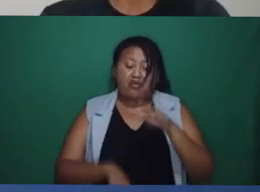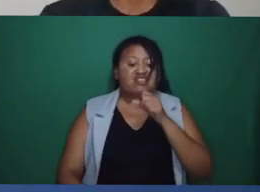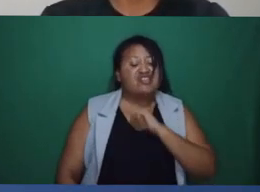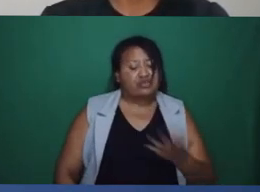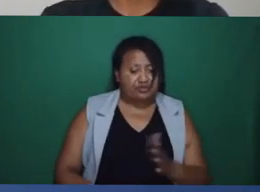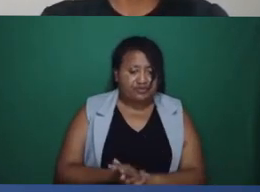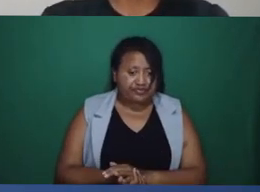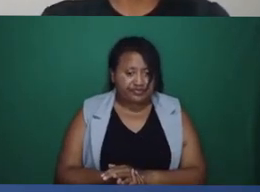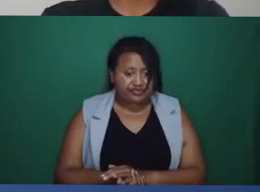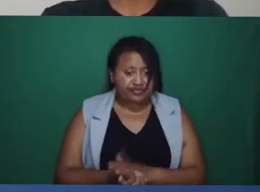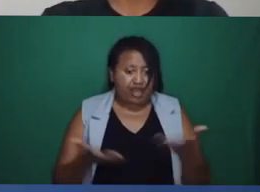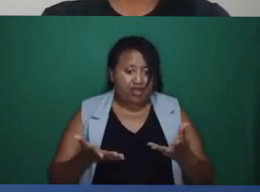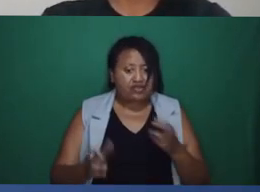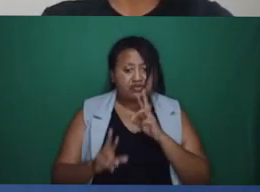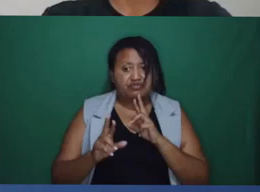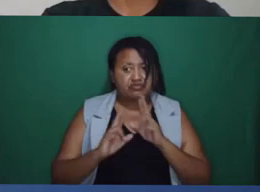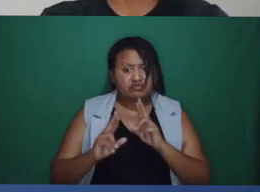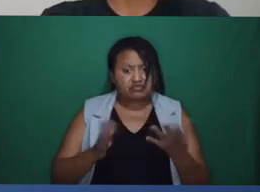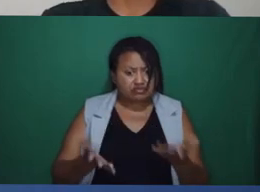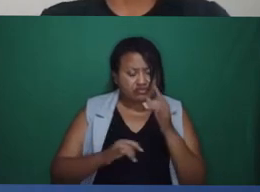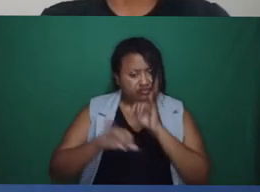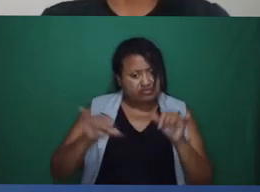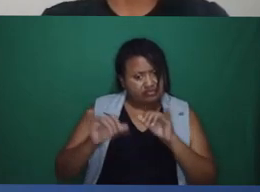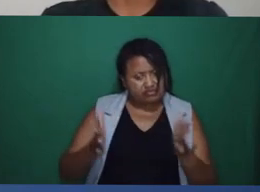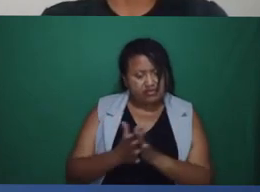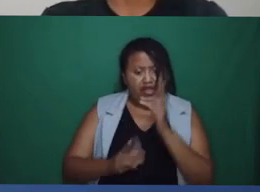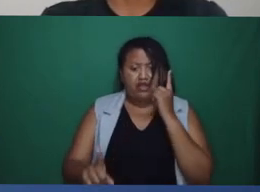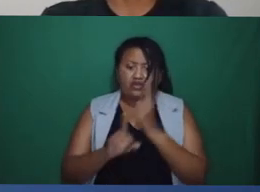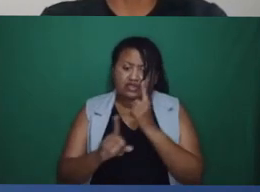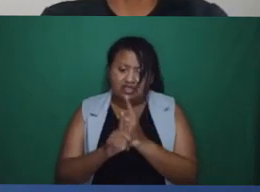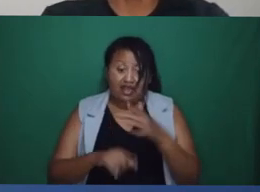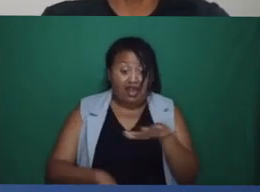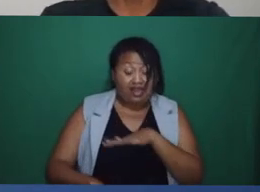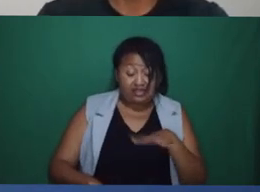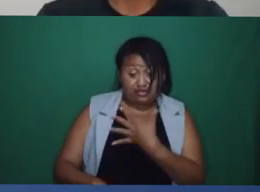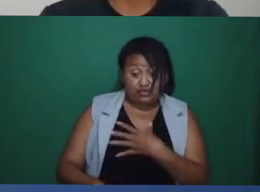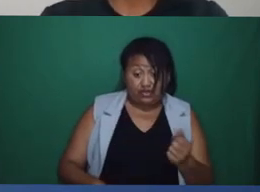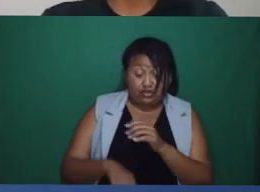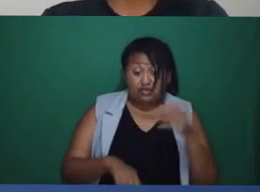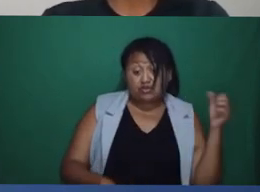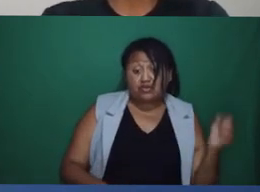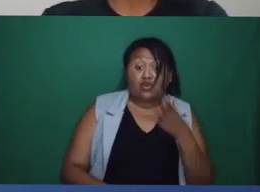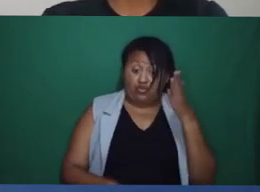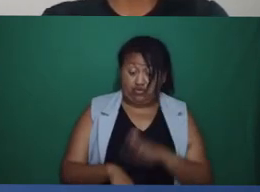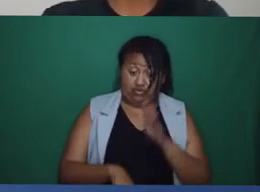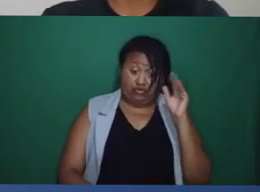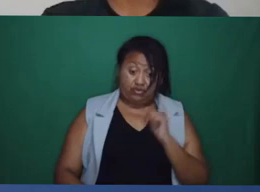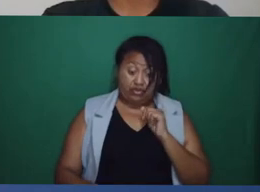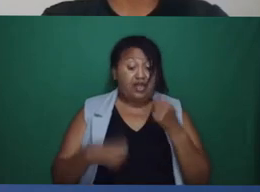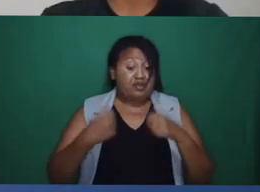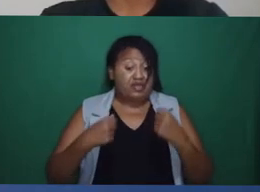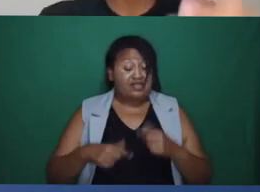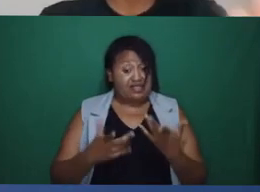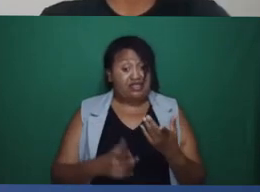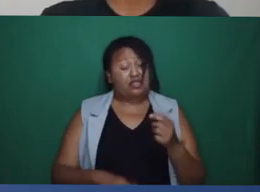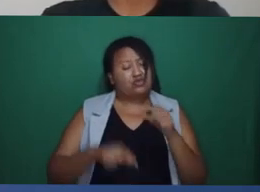agora vamos as informações para encontrar a área do terreno do filho mais novo o filho mais novo ele precisa de um terreno